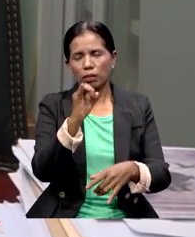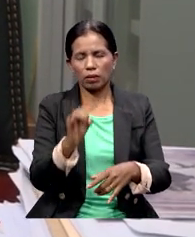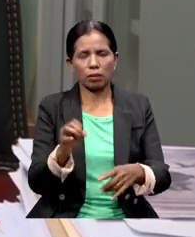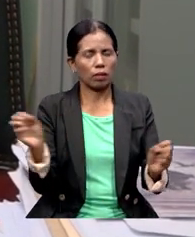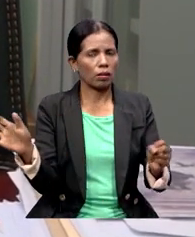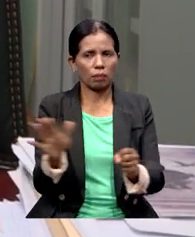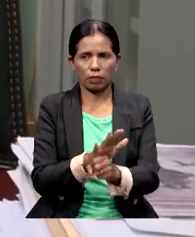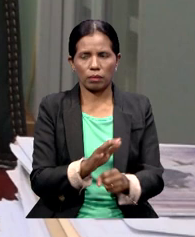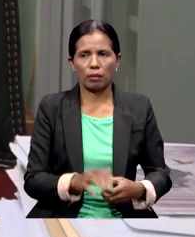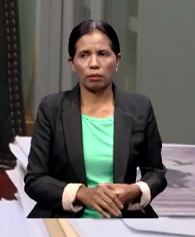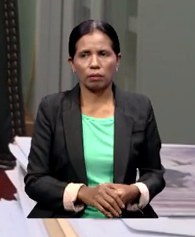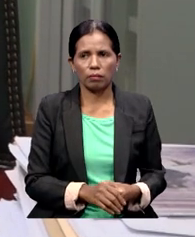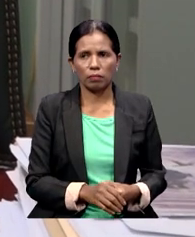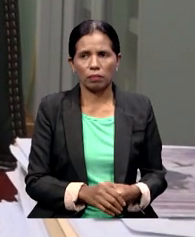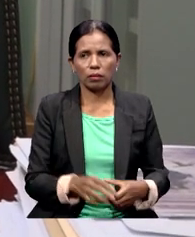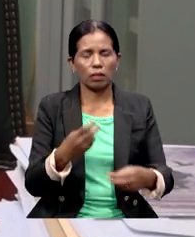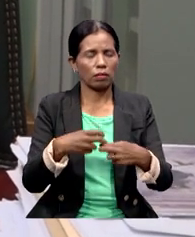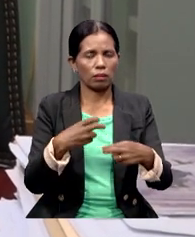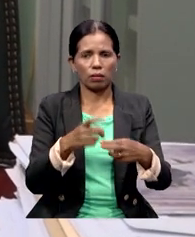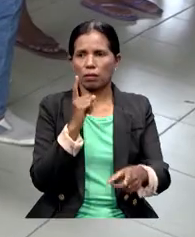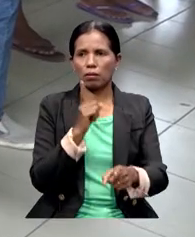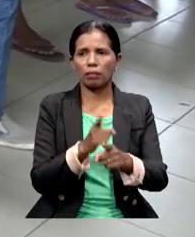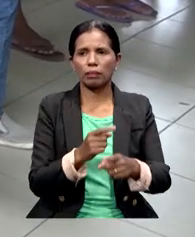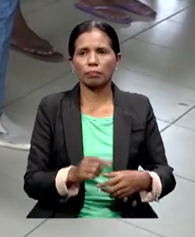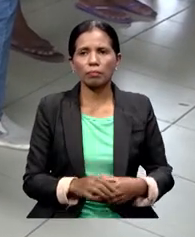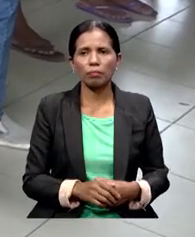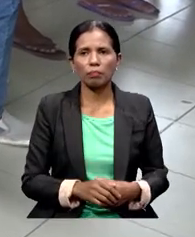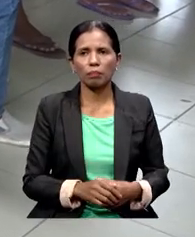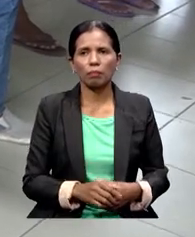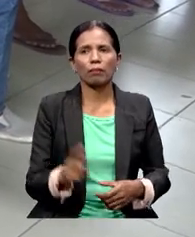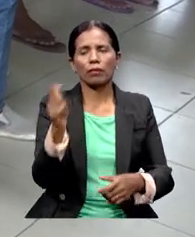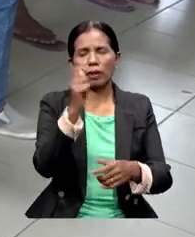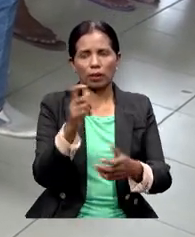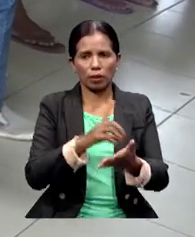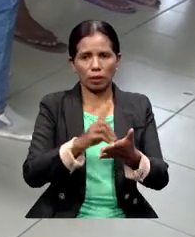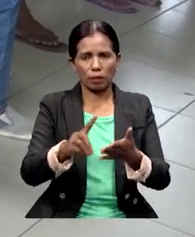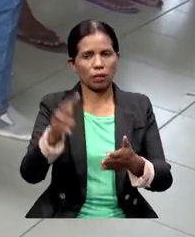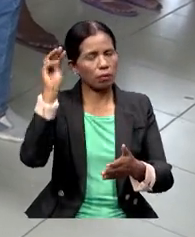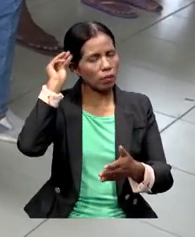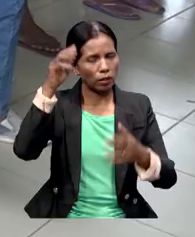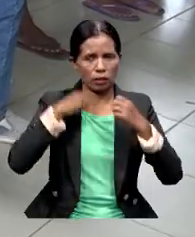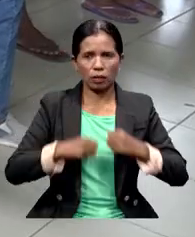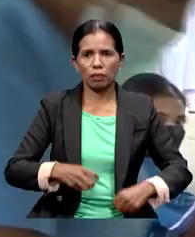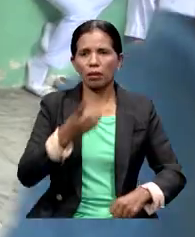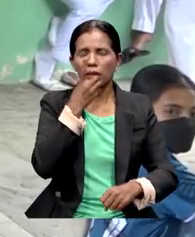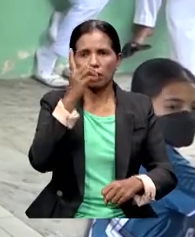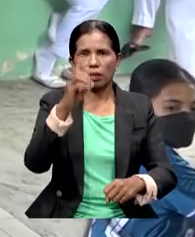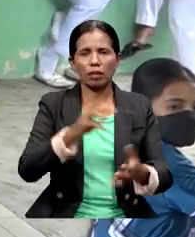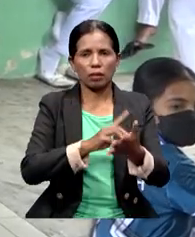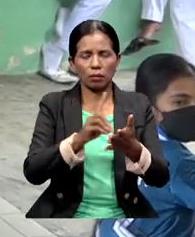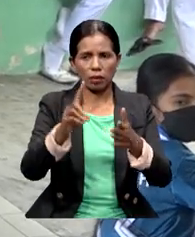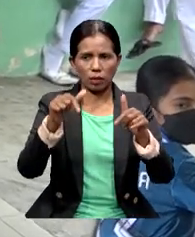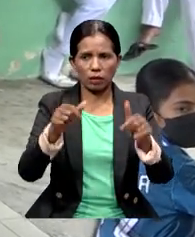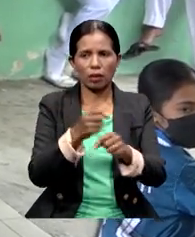ali ne falha total. E a terça semana liuba, ministra da Saúde declara semana ne halo